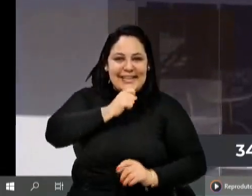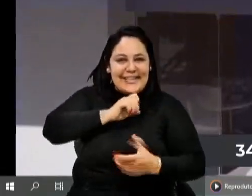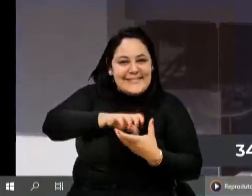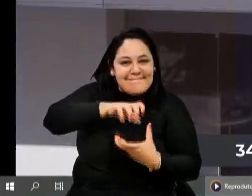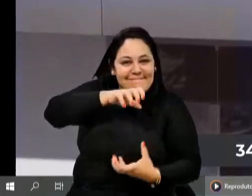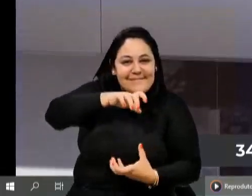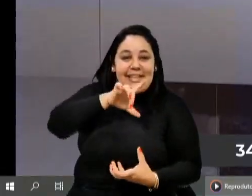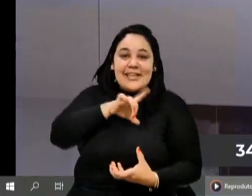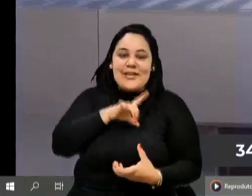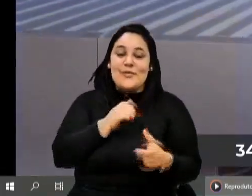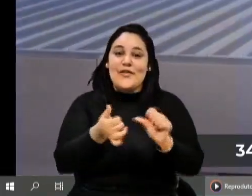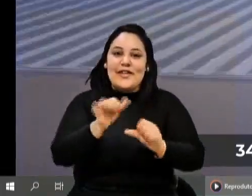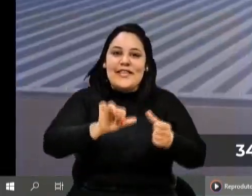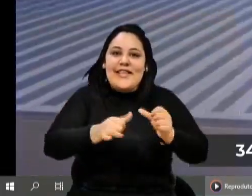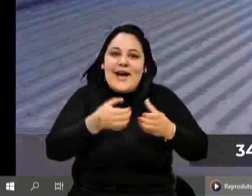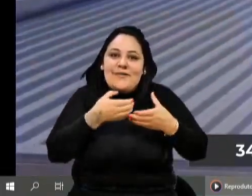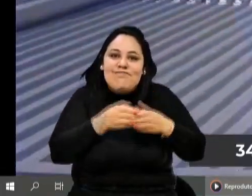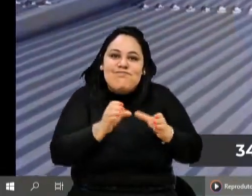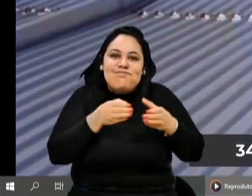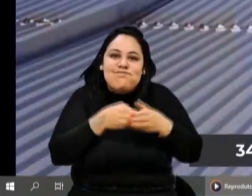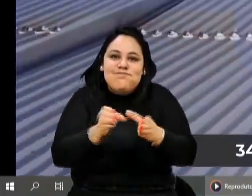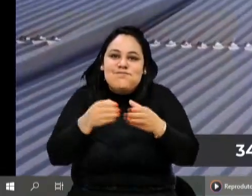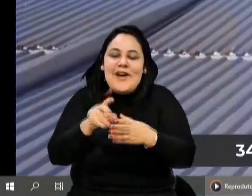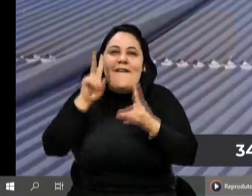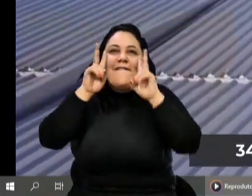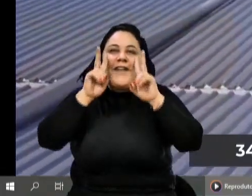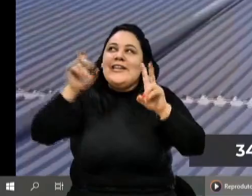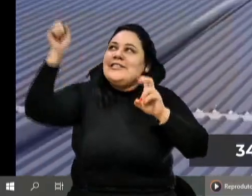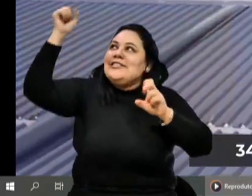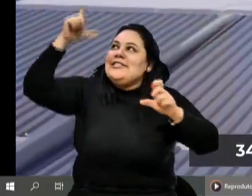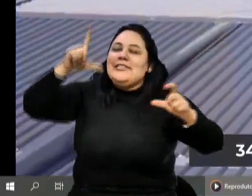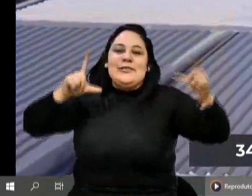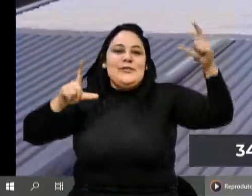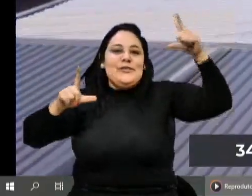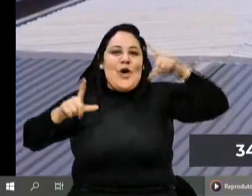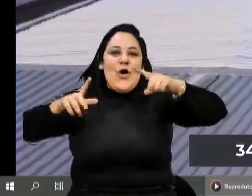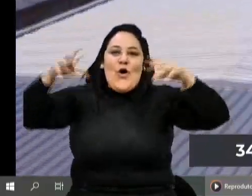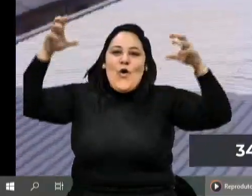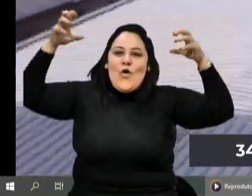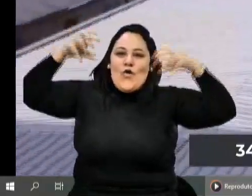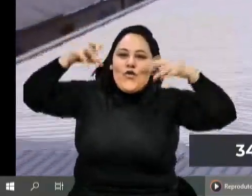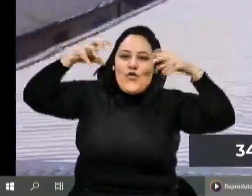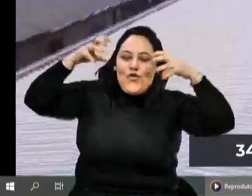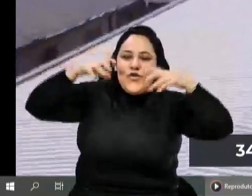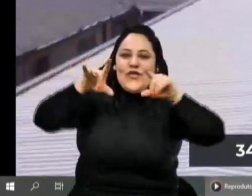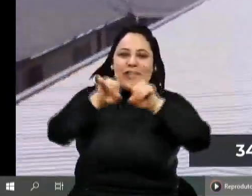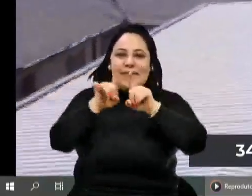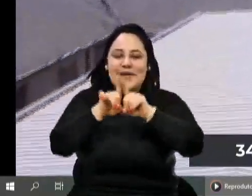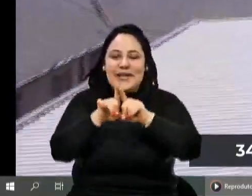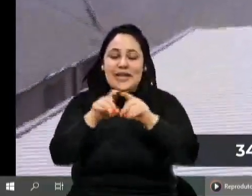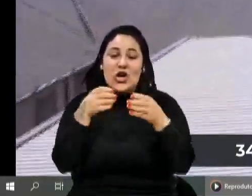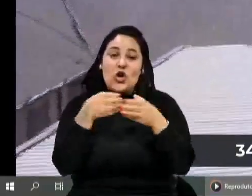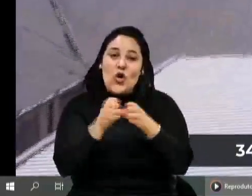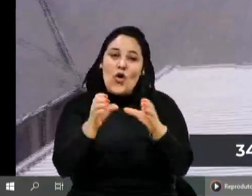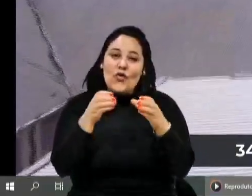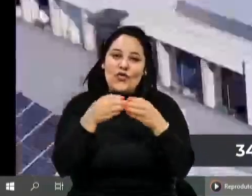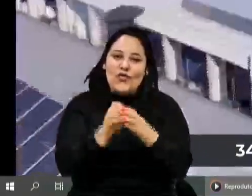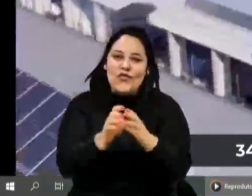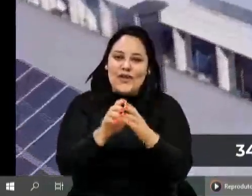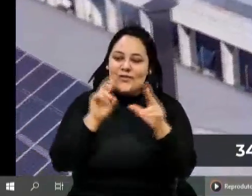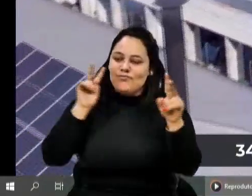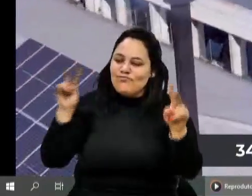seu convívio, vendo a luz do dia, a chuva, né? Podendo conviver um olhando para o